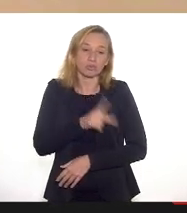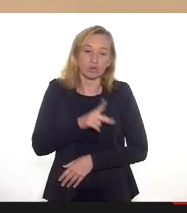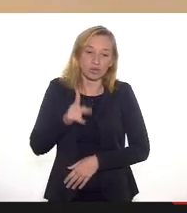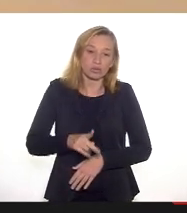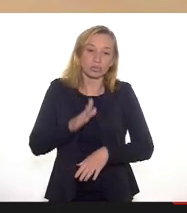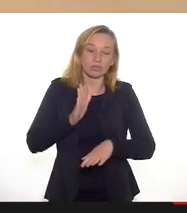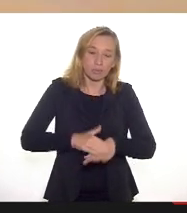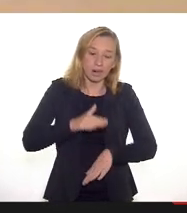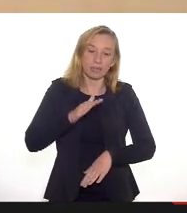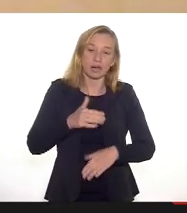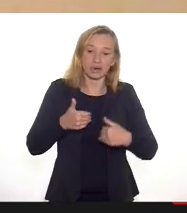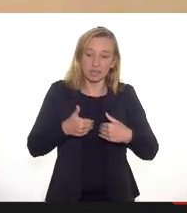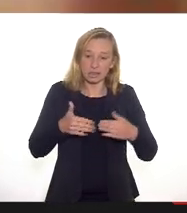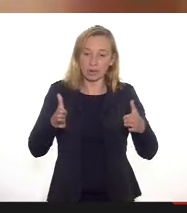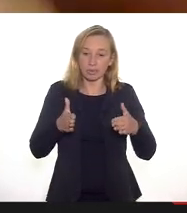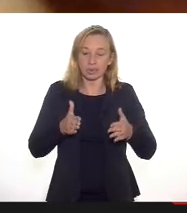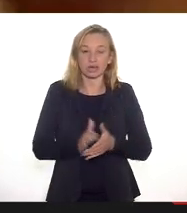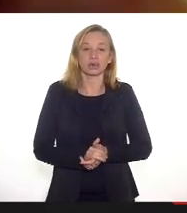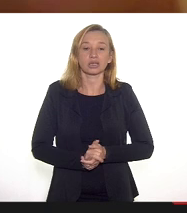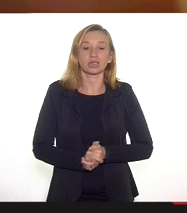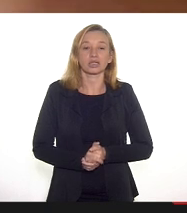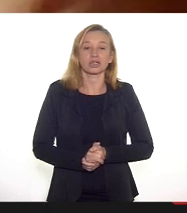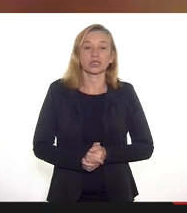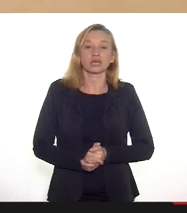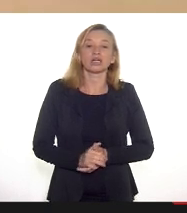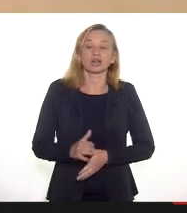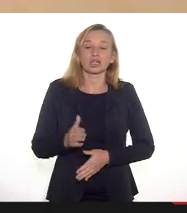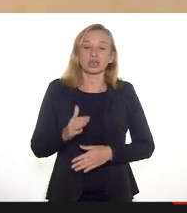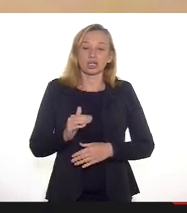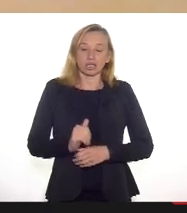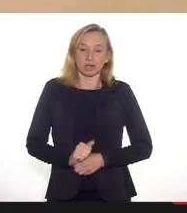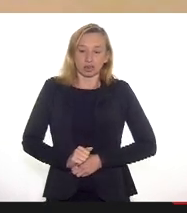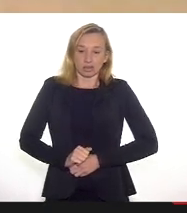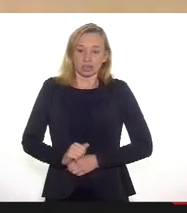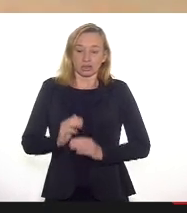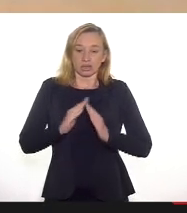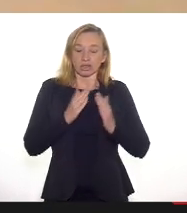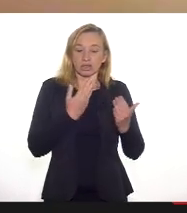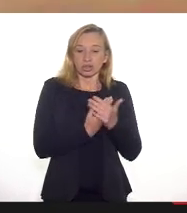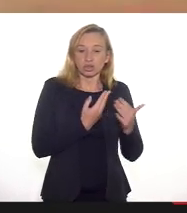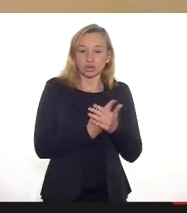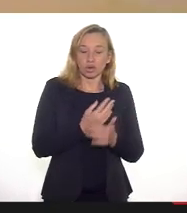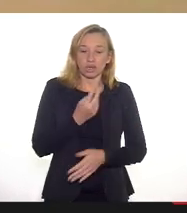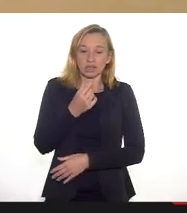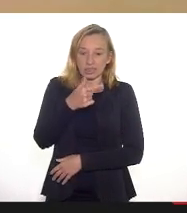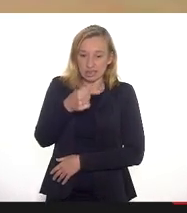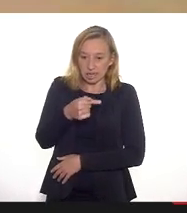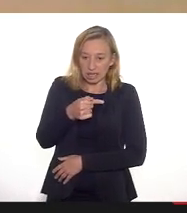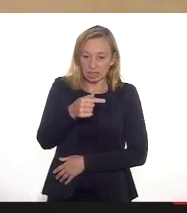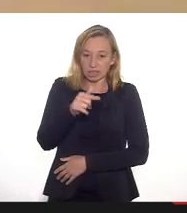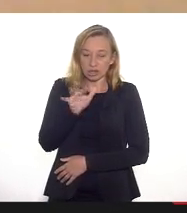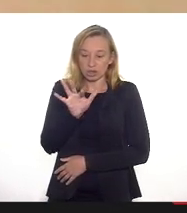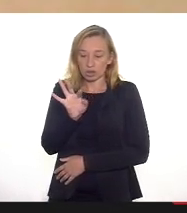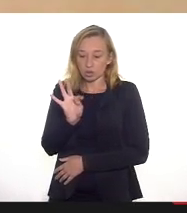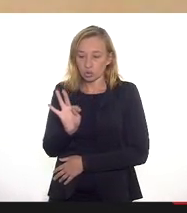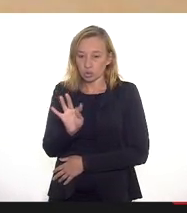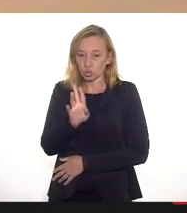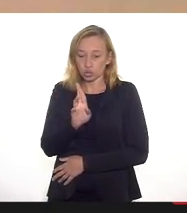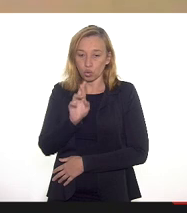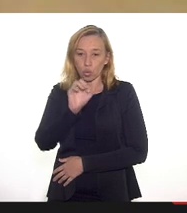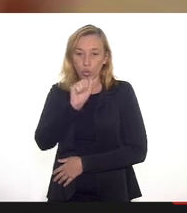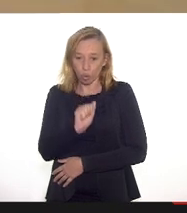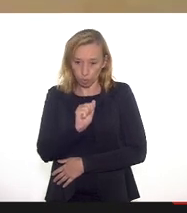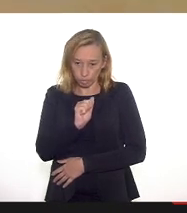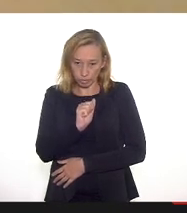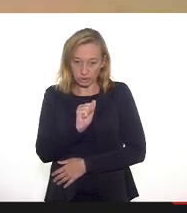de uma turma. A escola está com apenas 7 turmas. É o menor número durante todo o período, apesar de existir